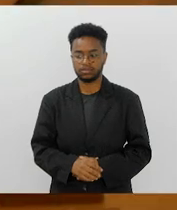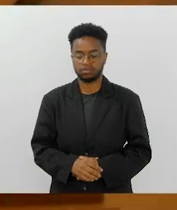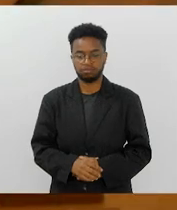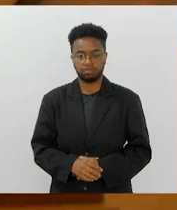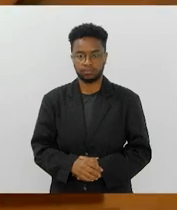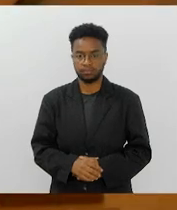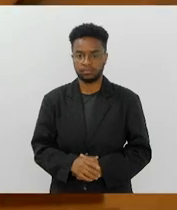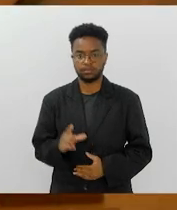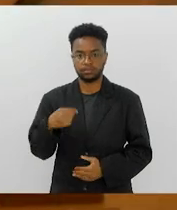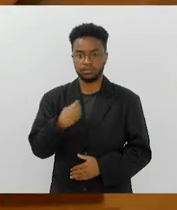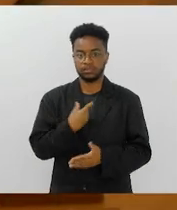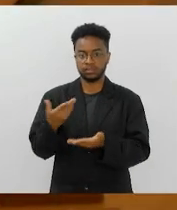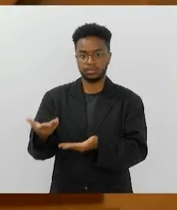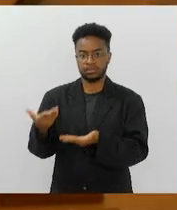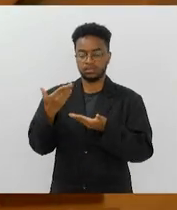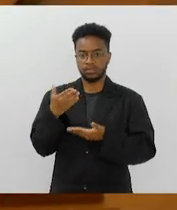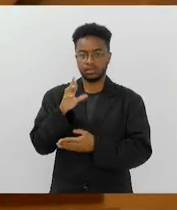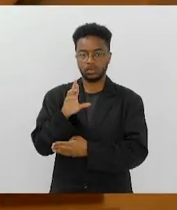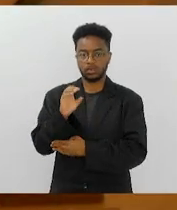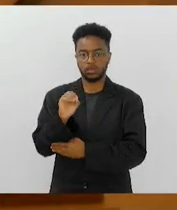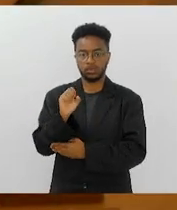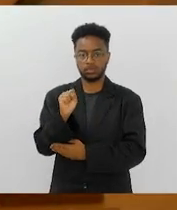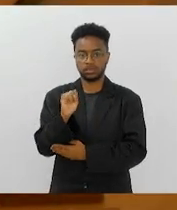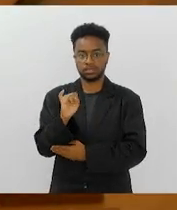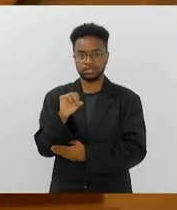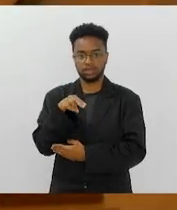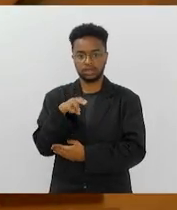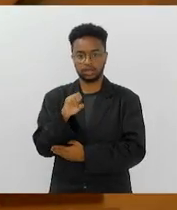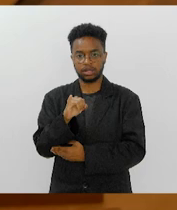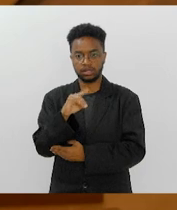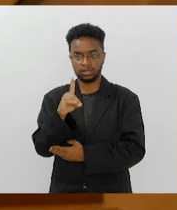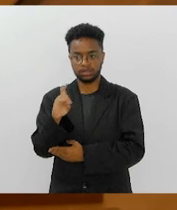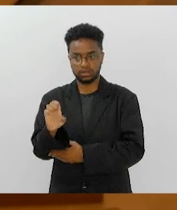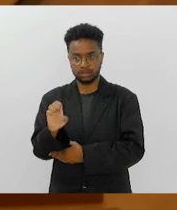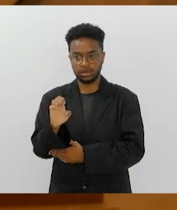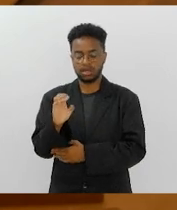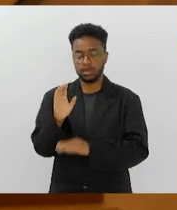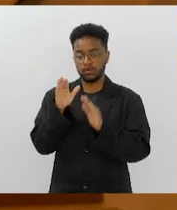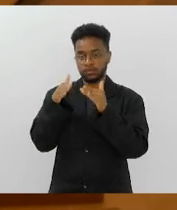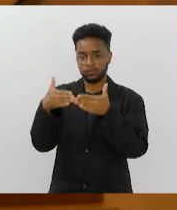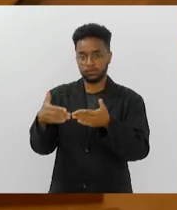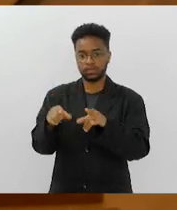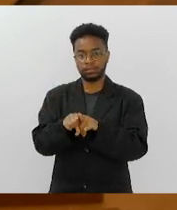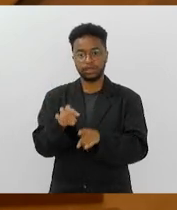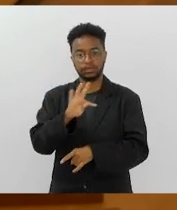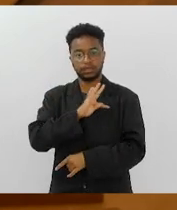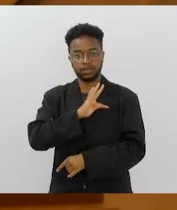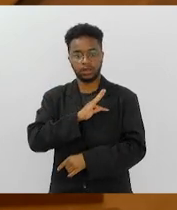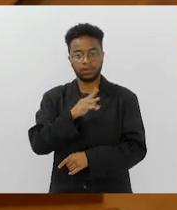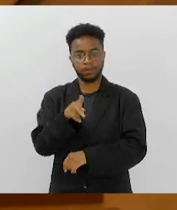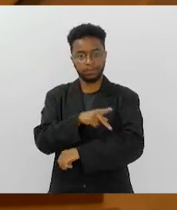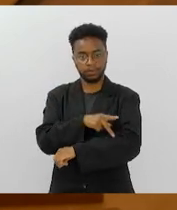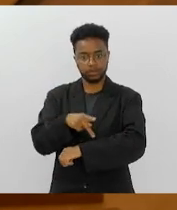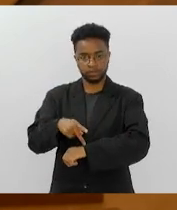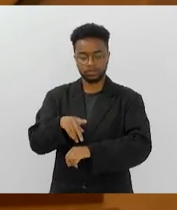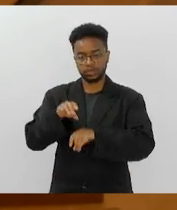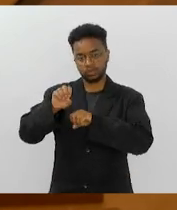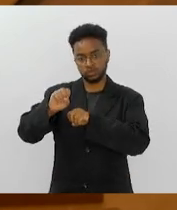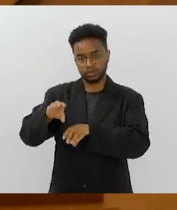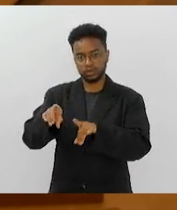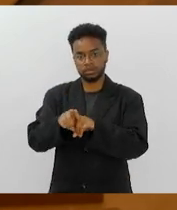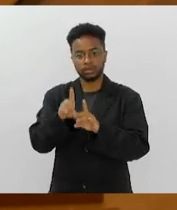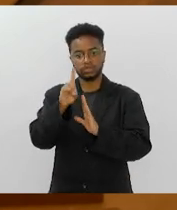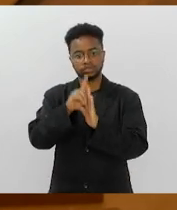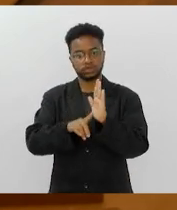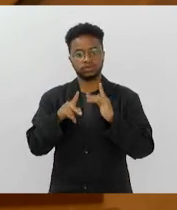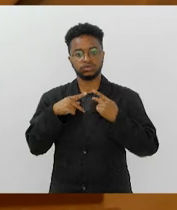a senhora Rosineide Frez, ponto focal e técnica pedagógica da Educação em Direitos Humanos,